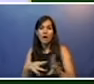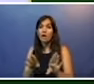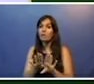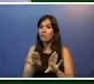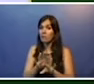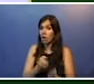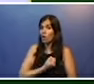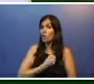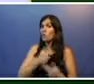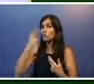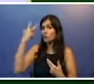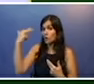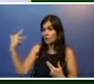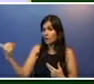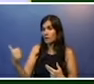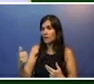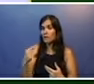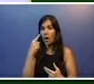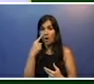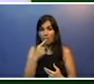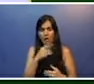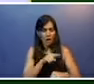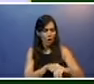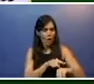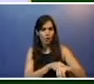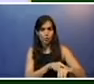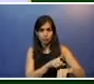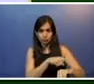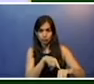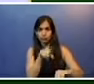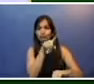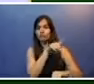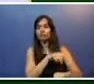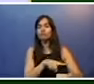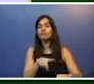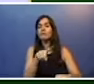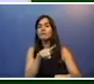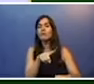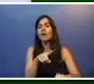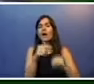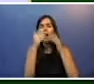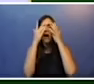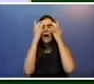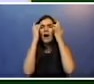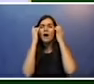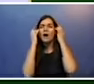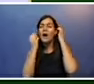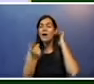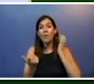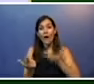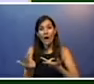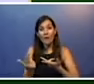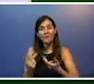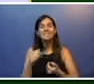horas do relógio abaixo. Então, aqui estamos com o relógio em algarismo romano, certo? É o mesmo? Sim.